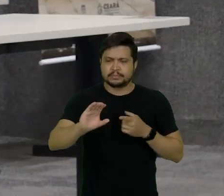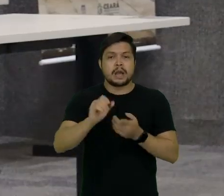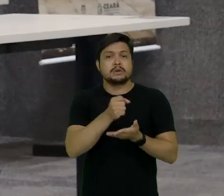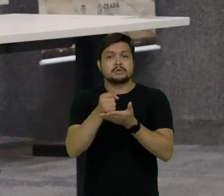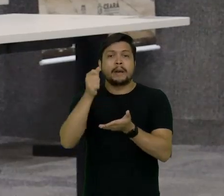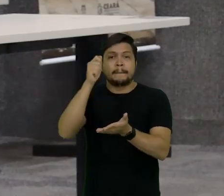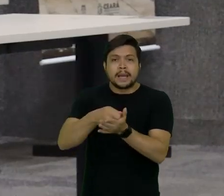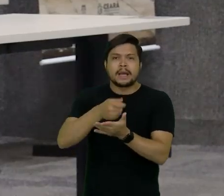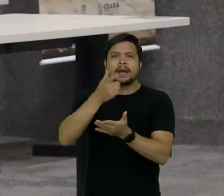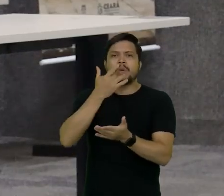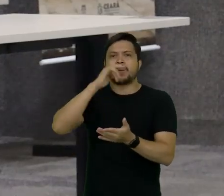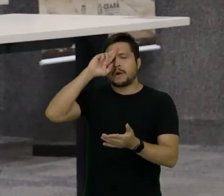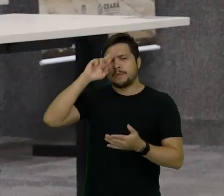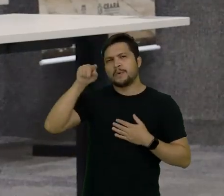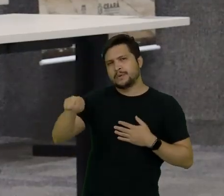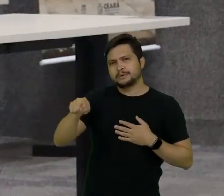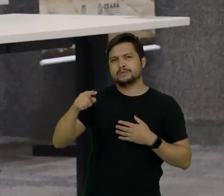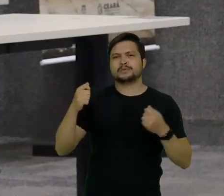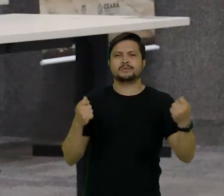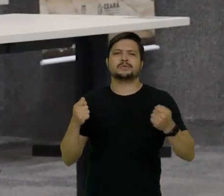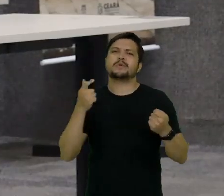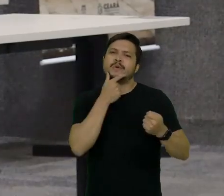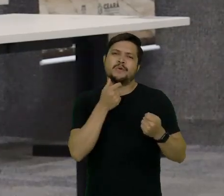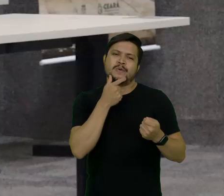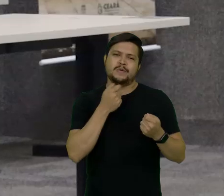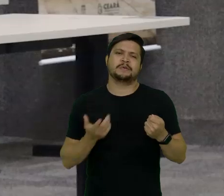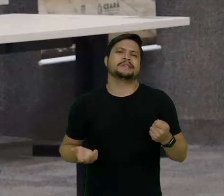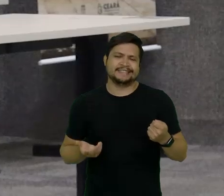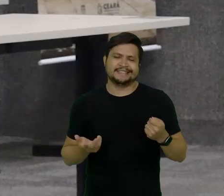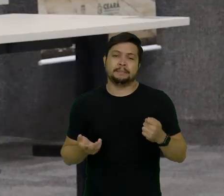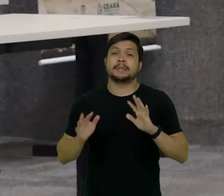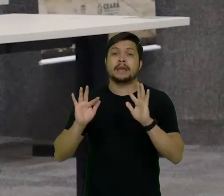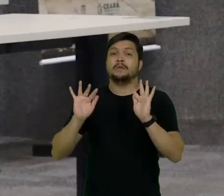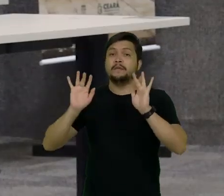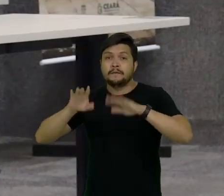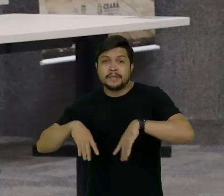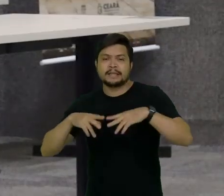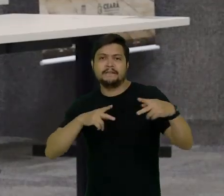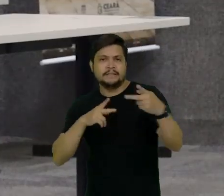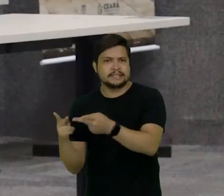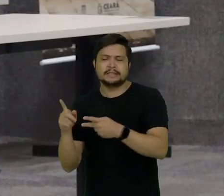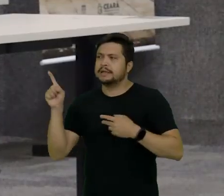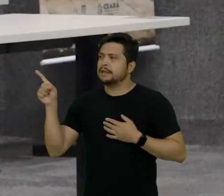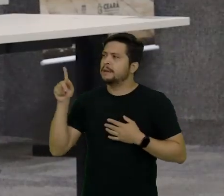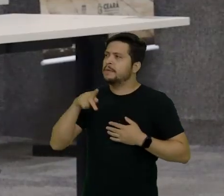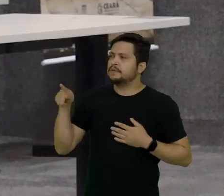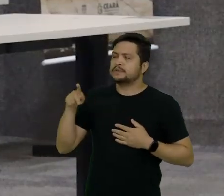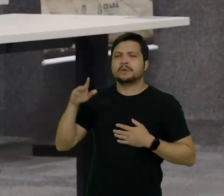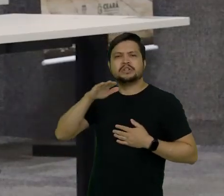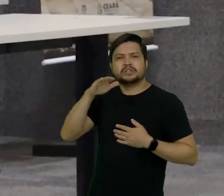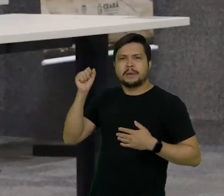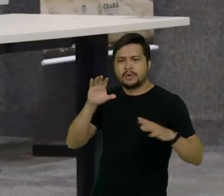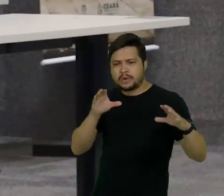o almoço do motorista. E aí, no final, a Mariângela viu que estava todo mundo morrendo de fome, não tinha dinheiro para jantar. Ela falou, vamos lá em casa.